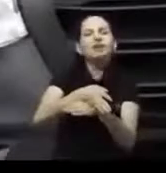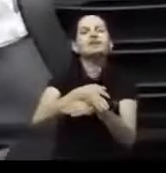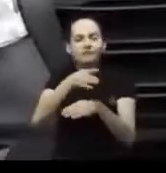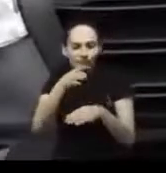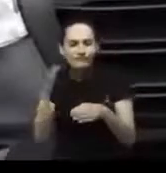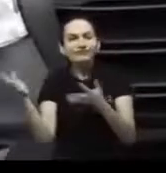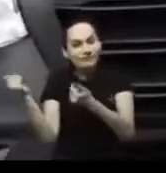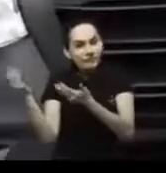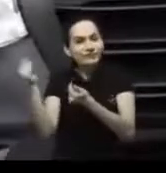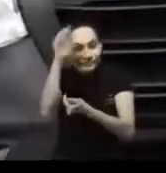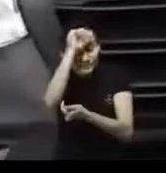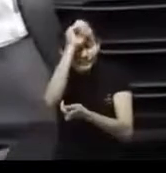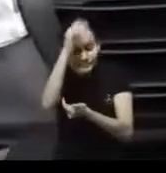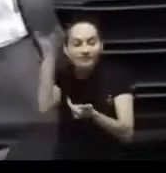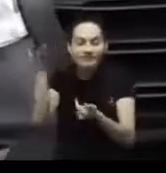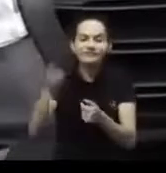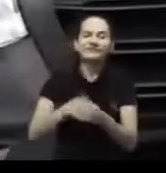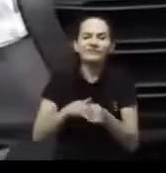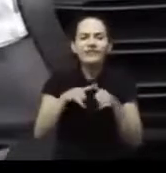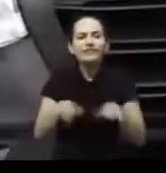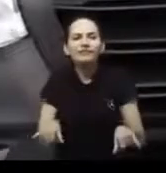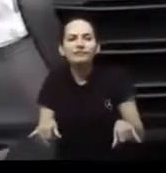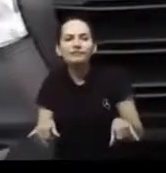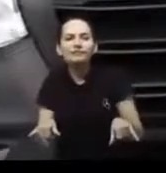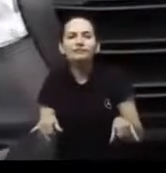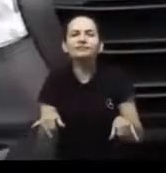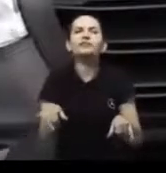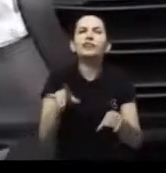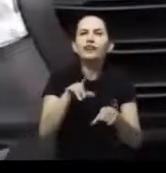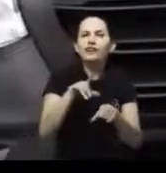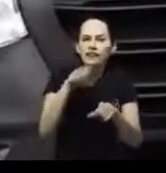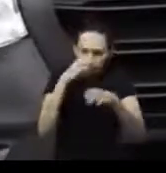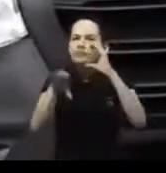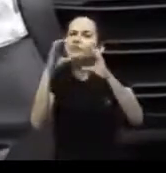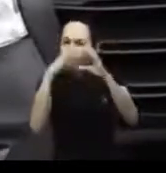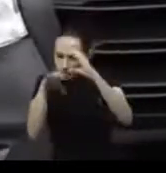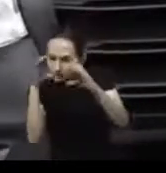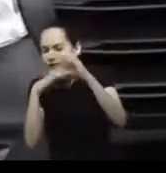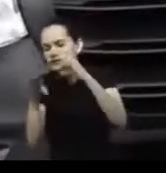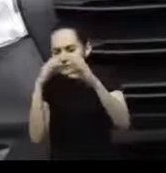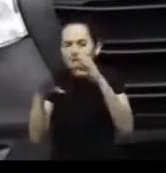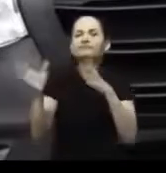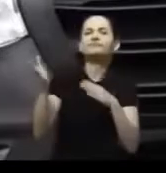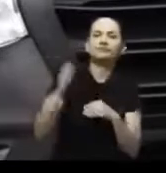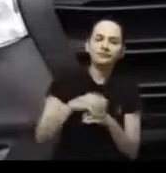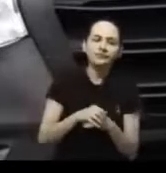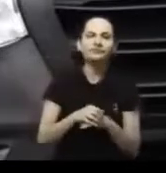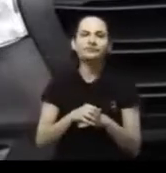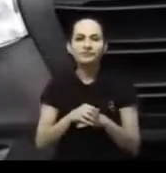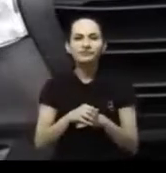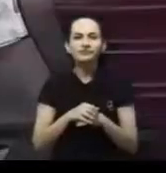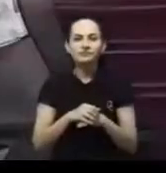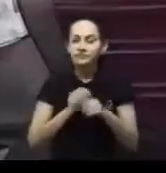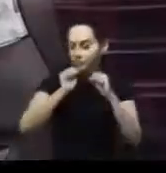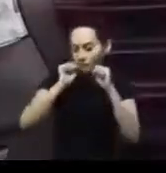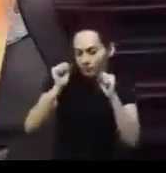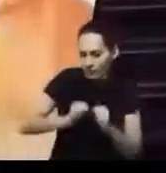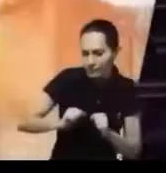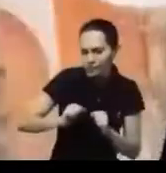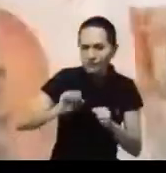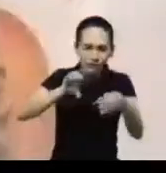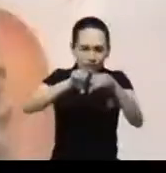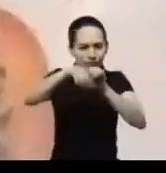né e fiquei por esse todo esse tempo na área de comunicação corporativa eu pude nesse tempo né